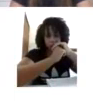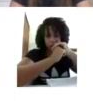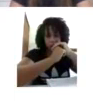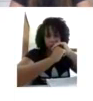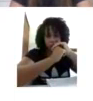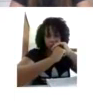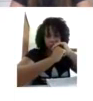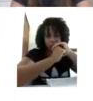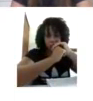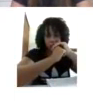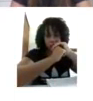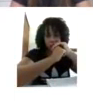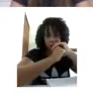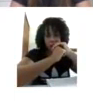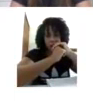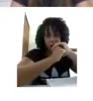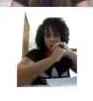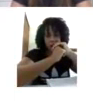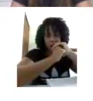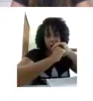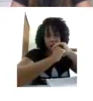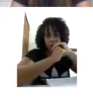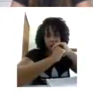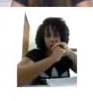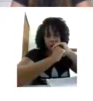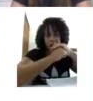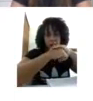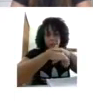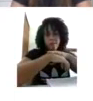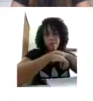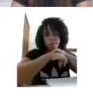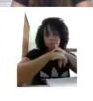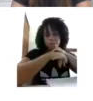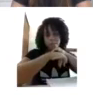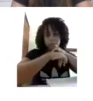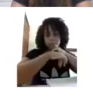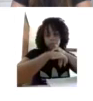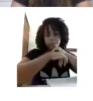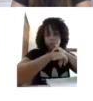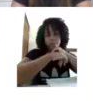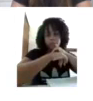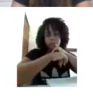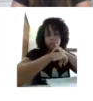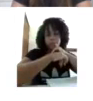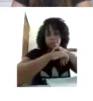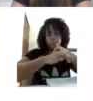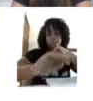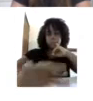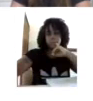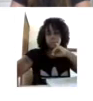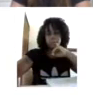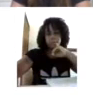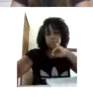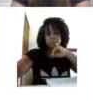Abreu, Ciências Naturais, Paulina Maia, Educação Física, e Vitória Lima, Educação Física. Eles vão tocar aqui